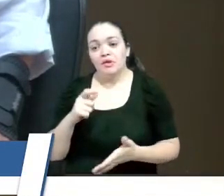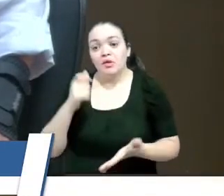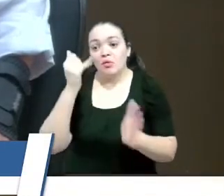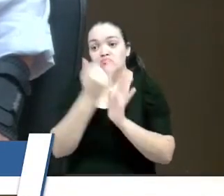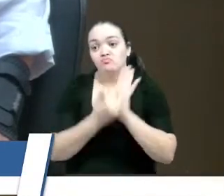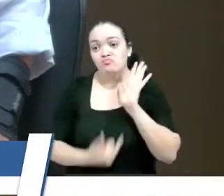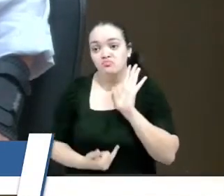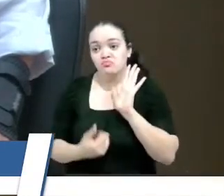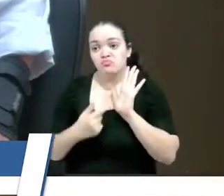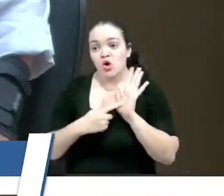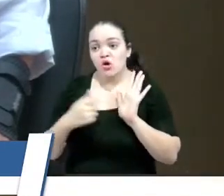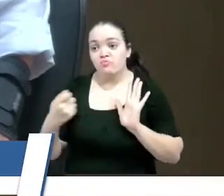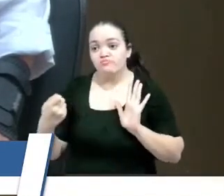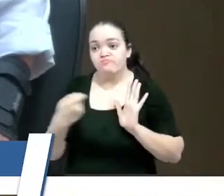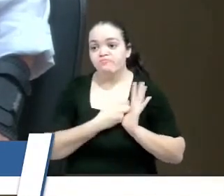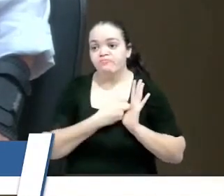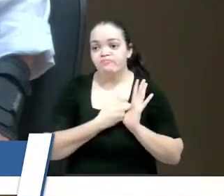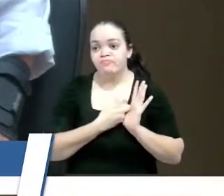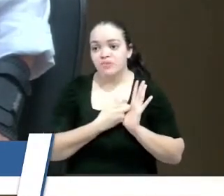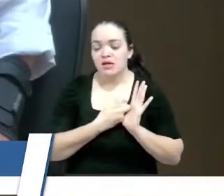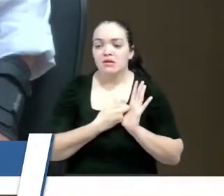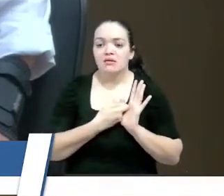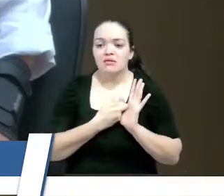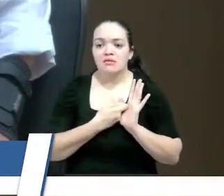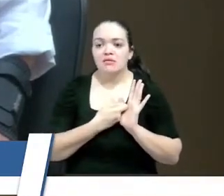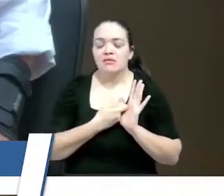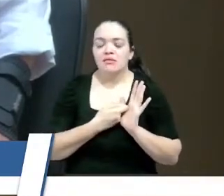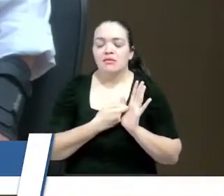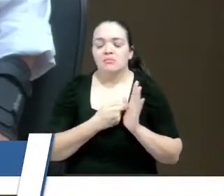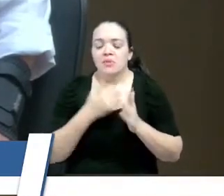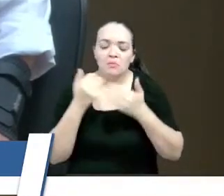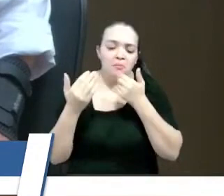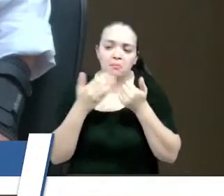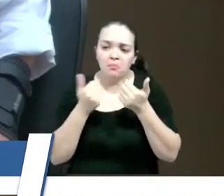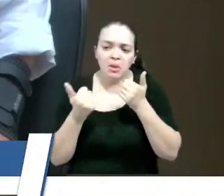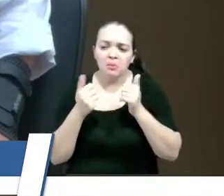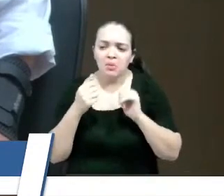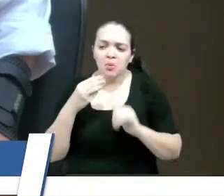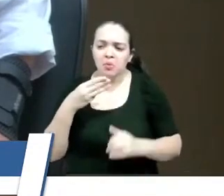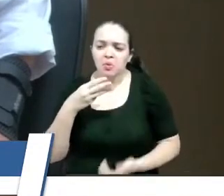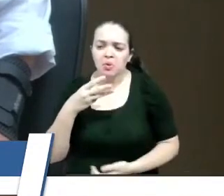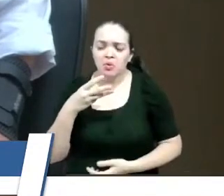taxas e contribuição de melhoria dá